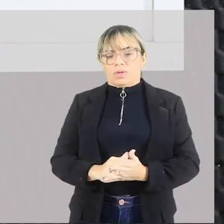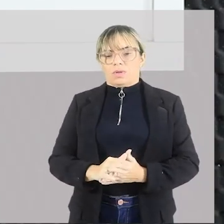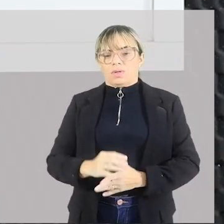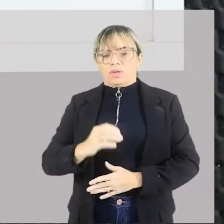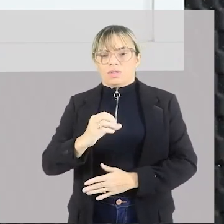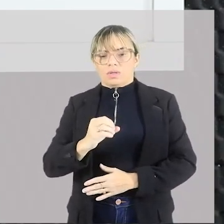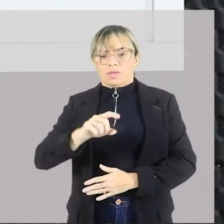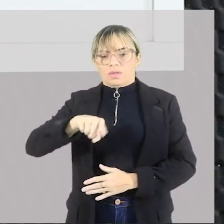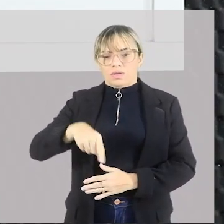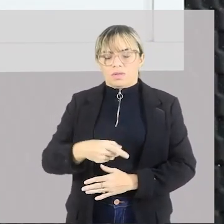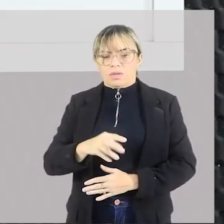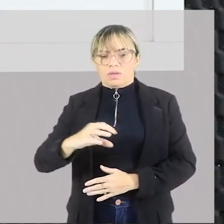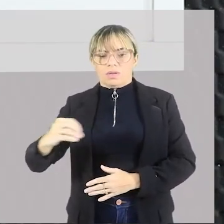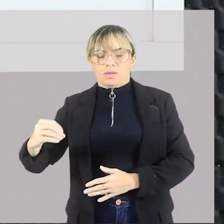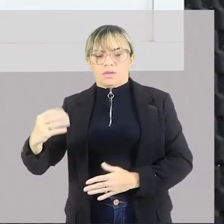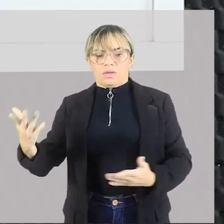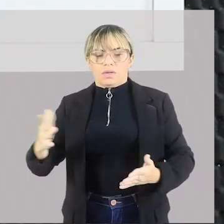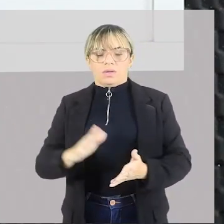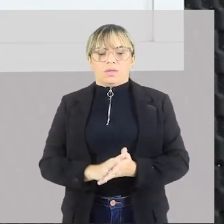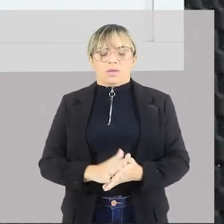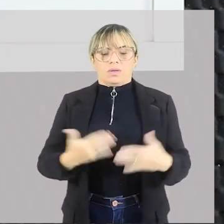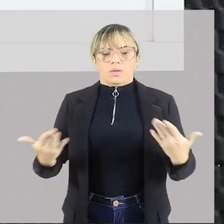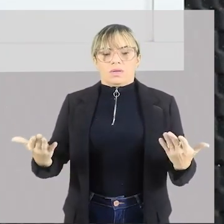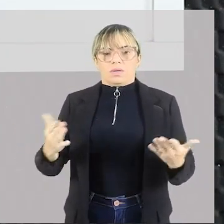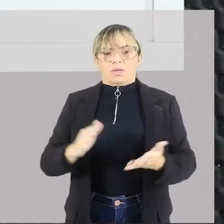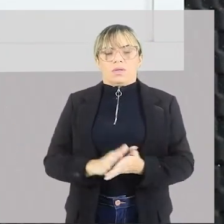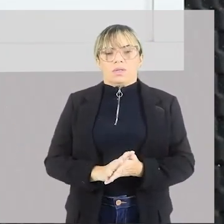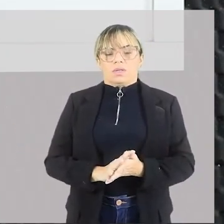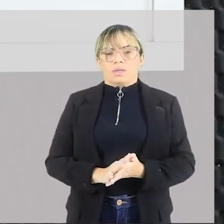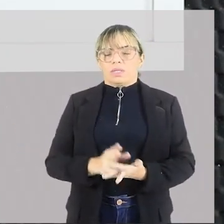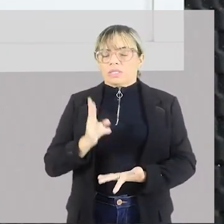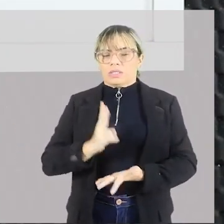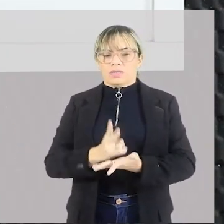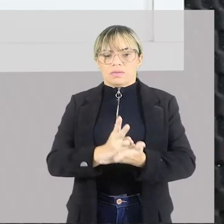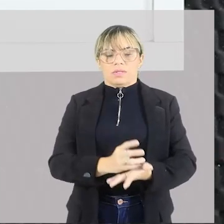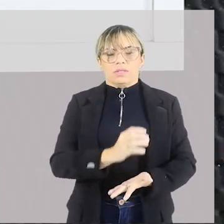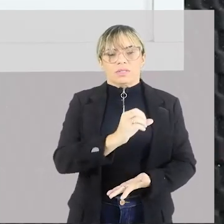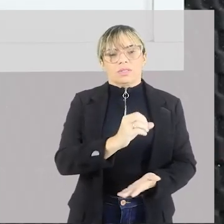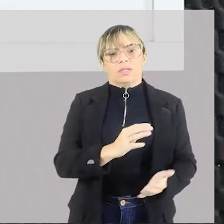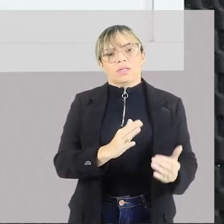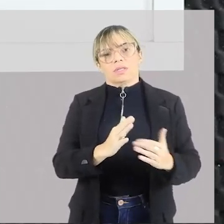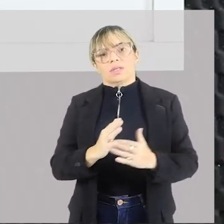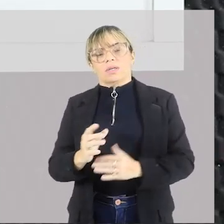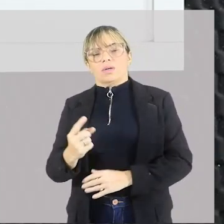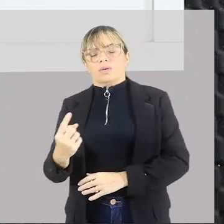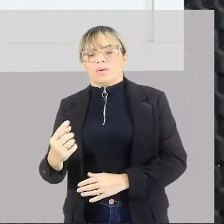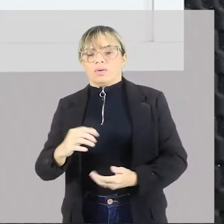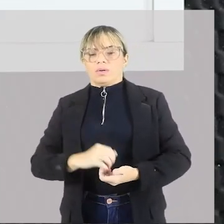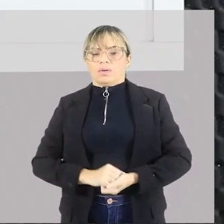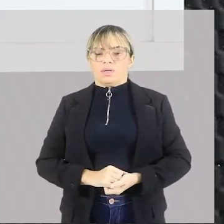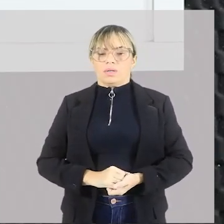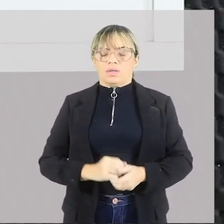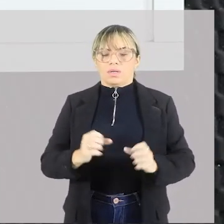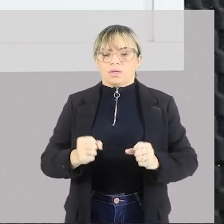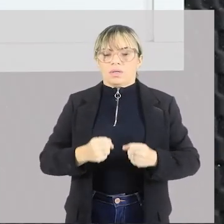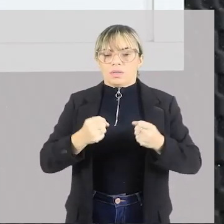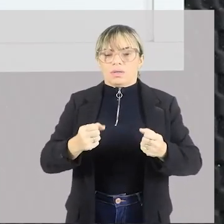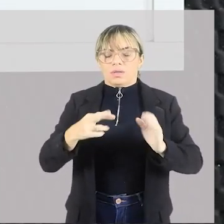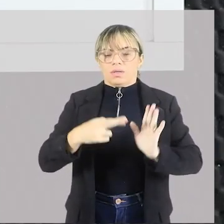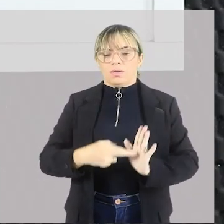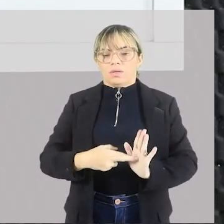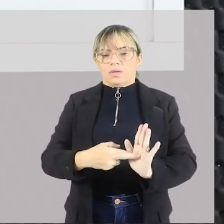0,50 a probabilidade sempre vai de 0 a 1 sempre e ou então você pode